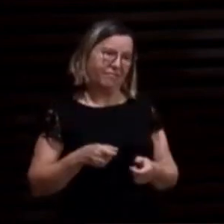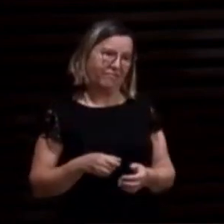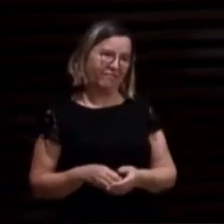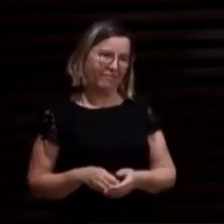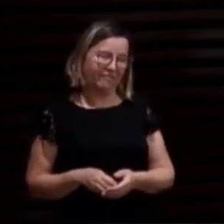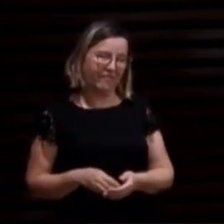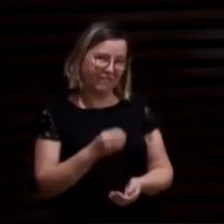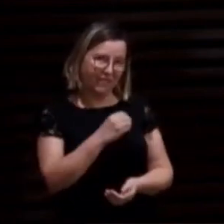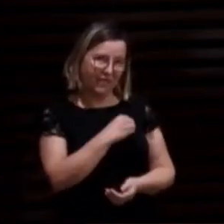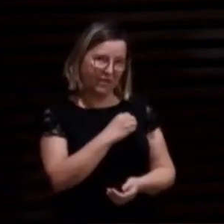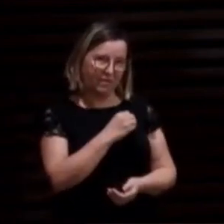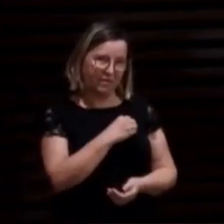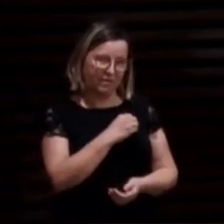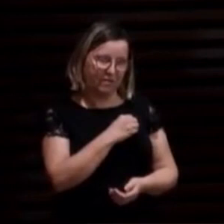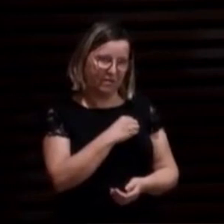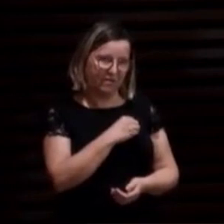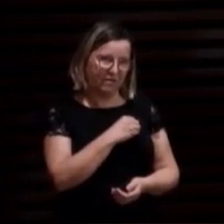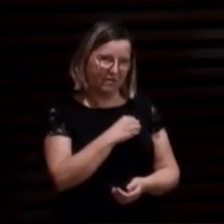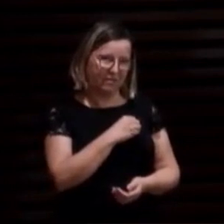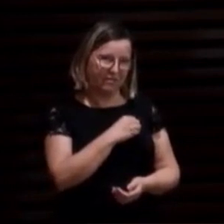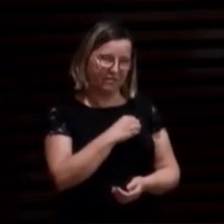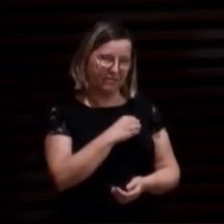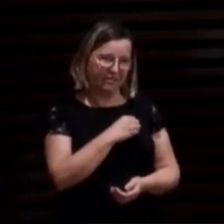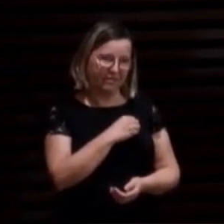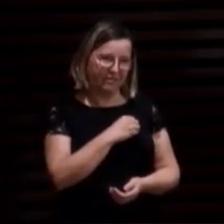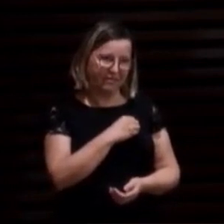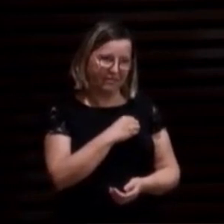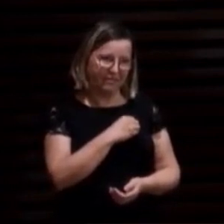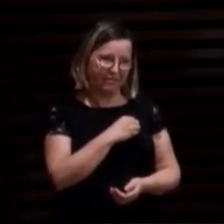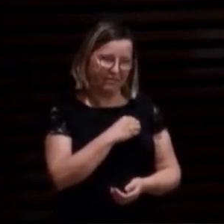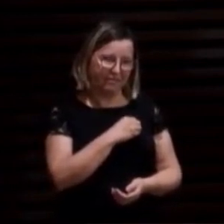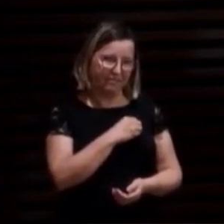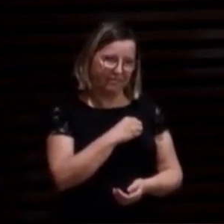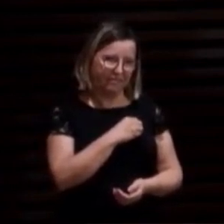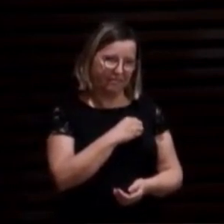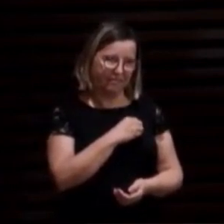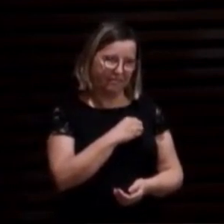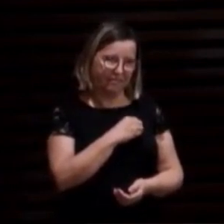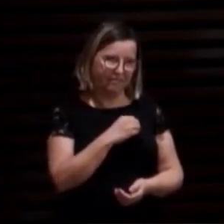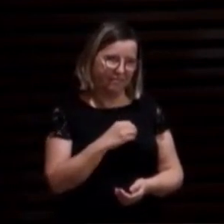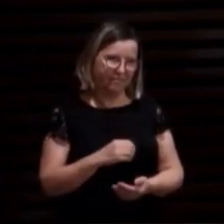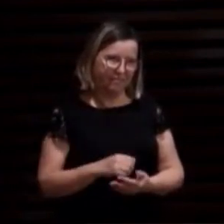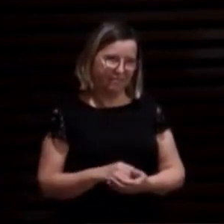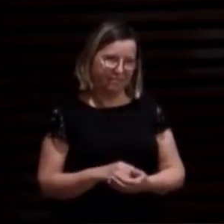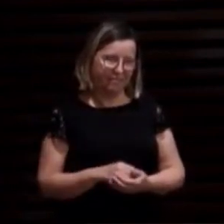é um pecado que, de certo modo, está por